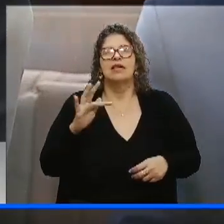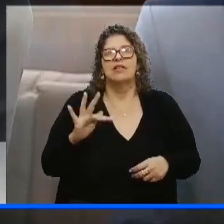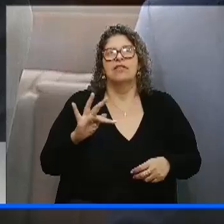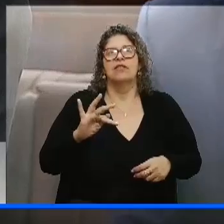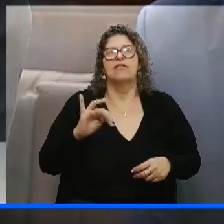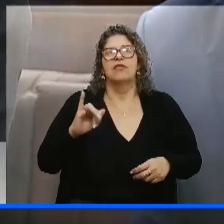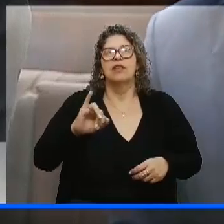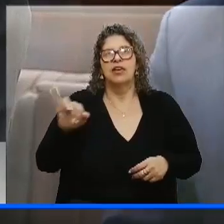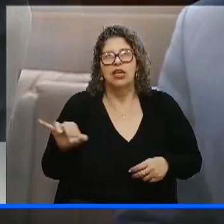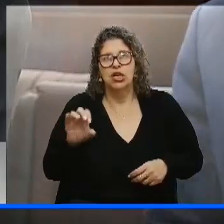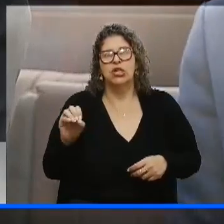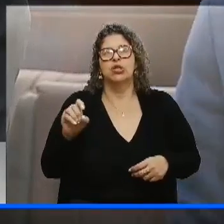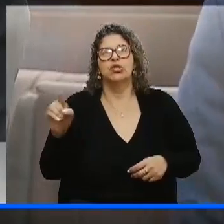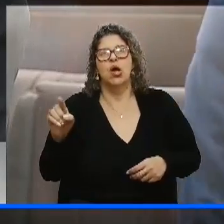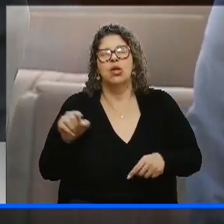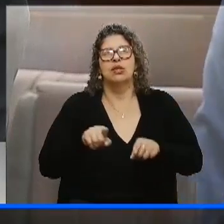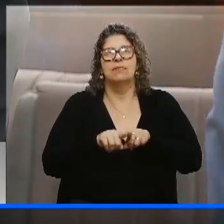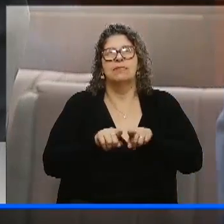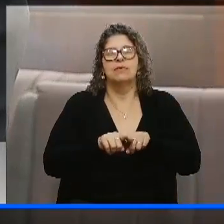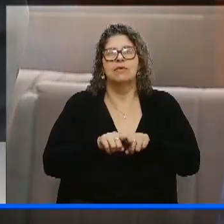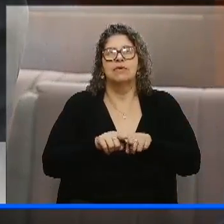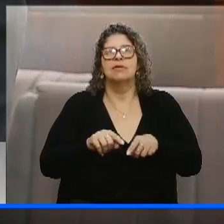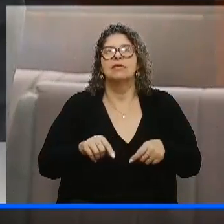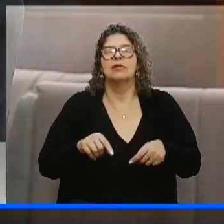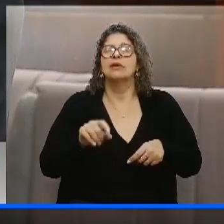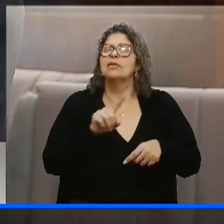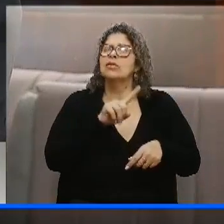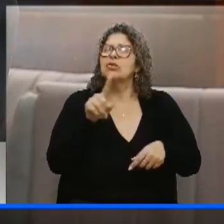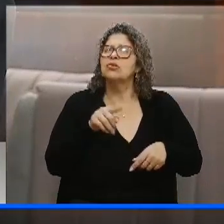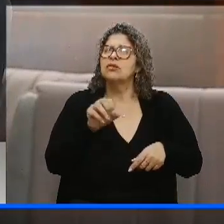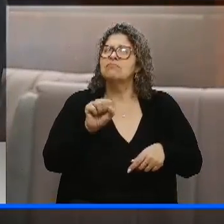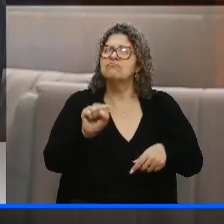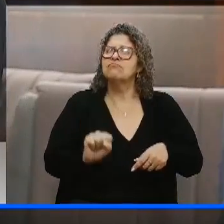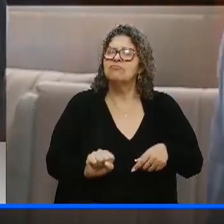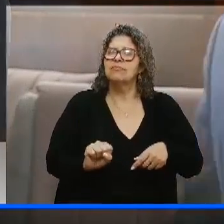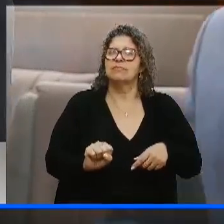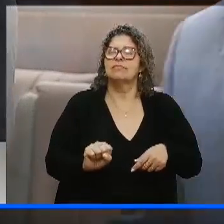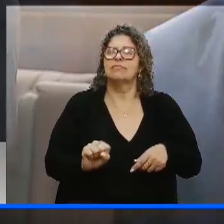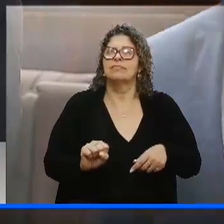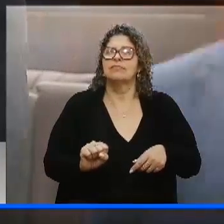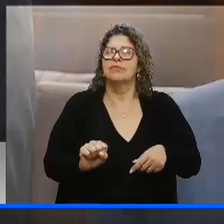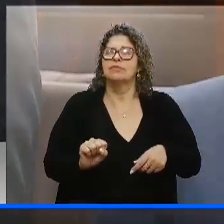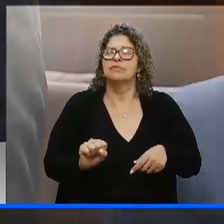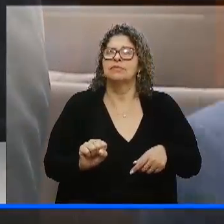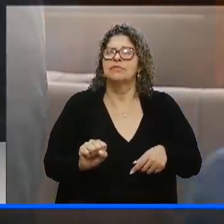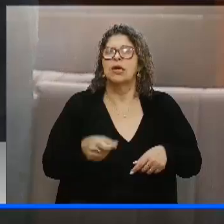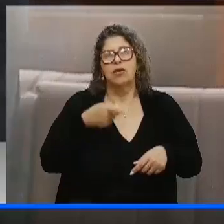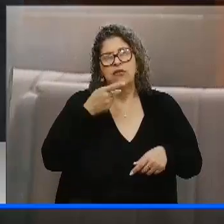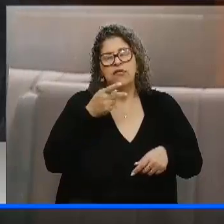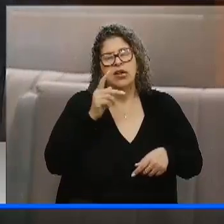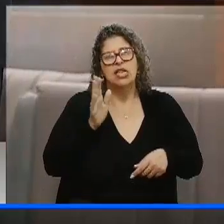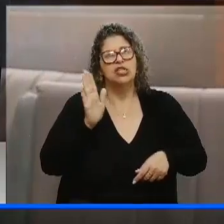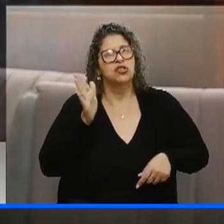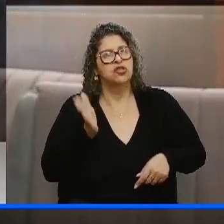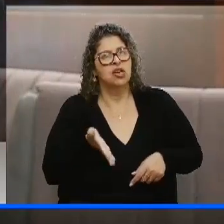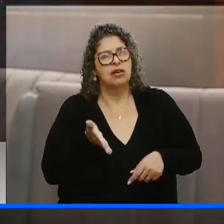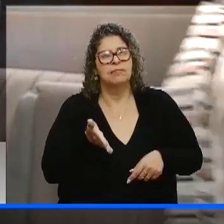feijó a zona sul como já foi dito aqui ela ela